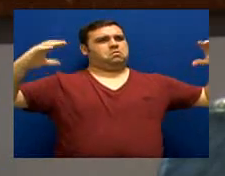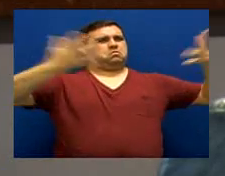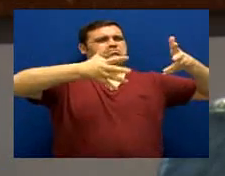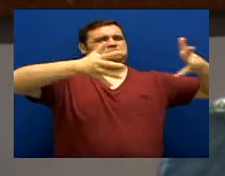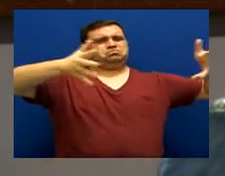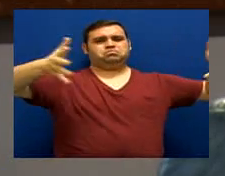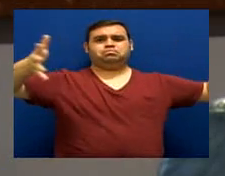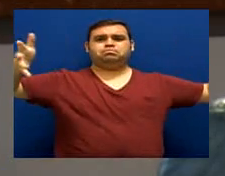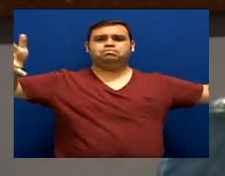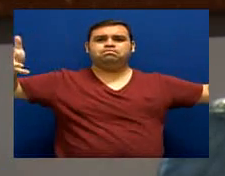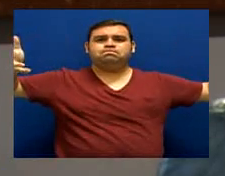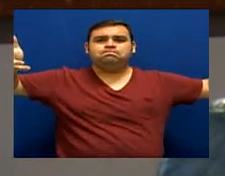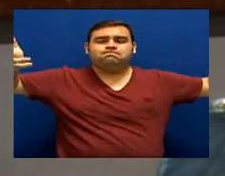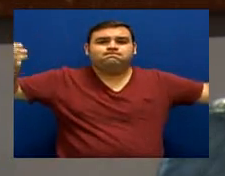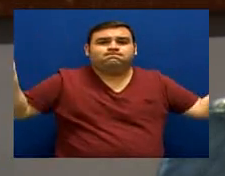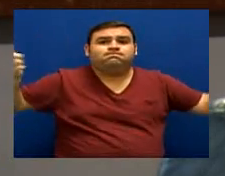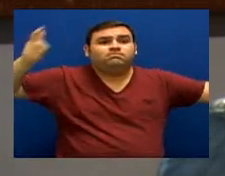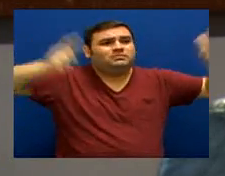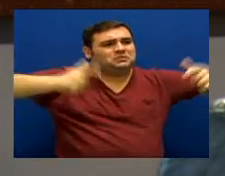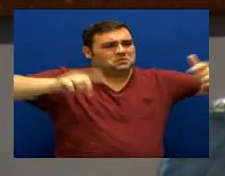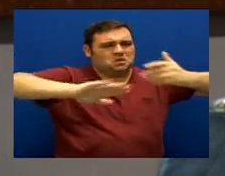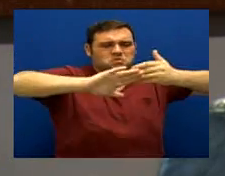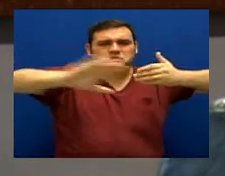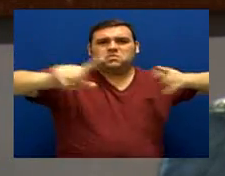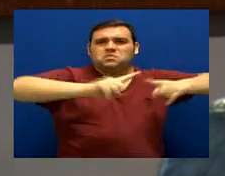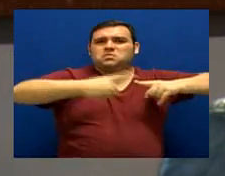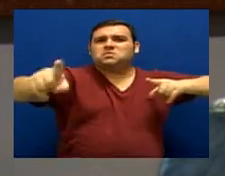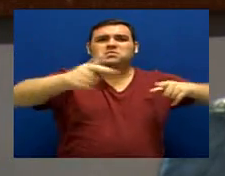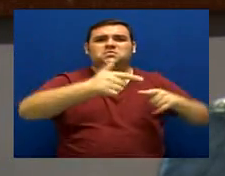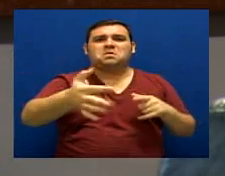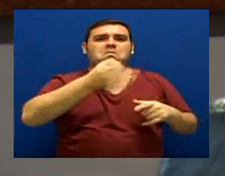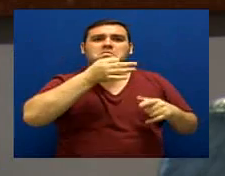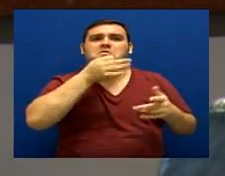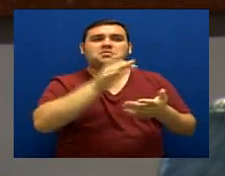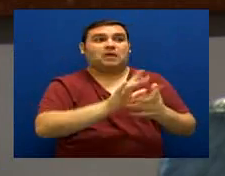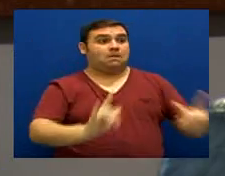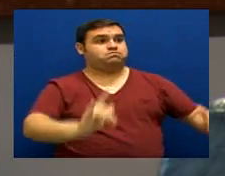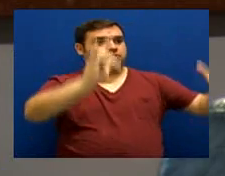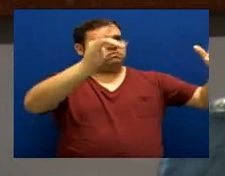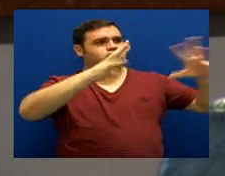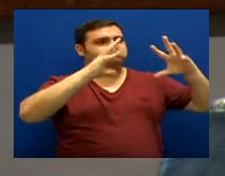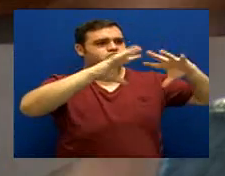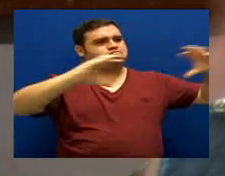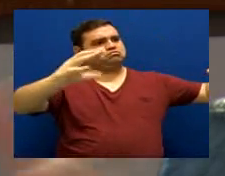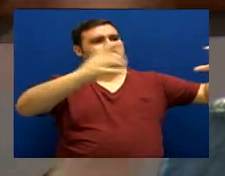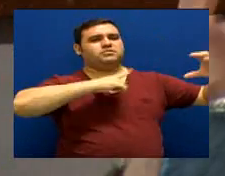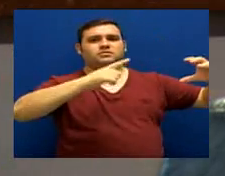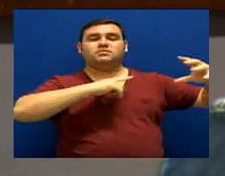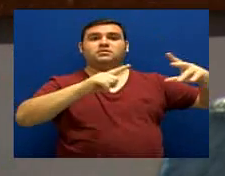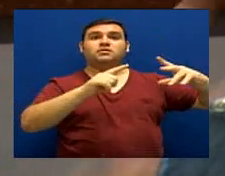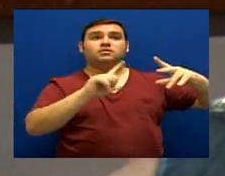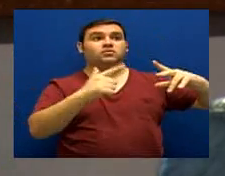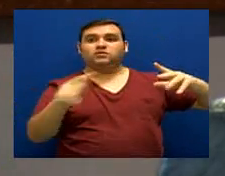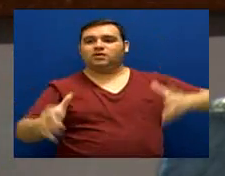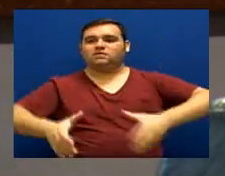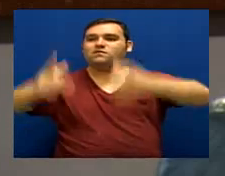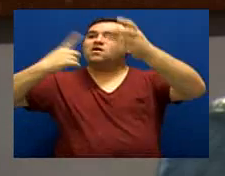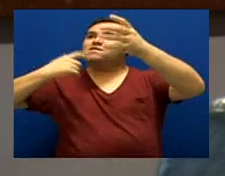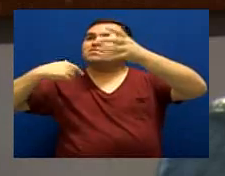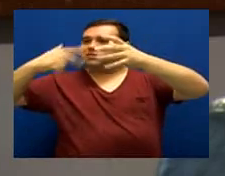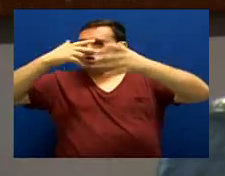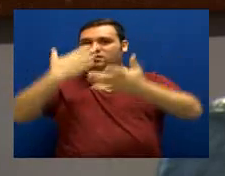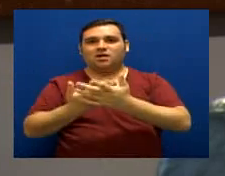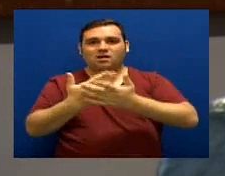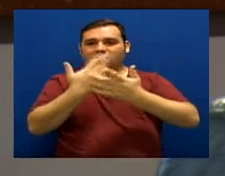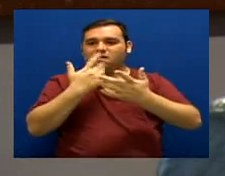imensidão um local afastado não tem uma proposta prédio tem não tem oficina do saber mas não tem proposta para